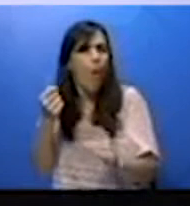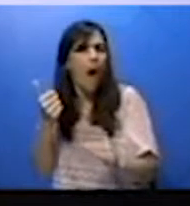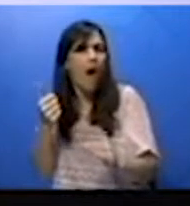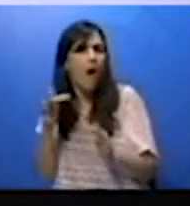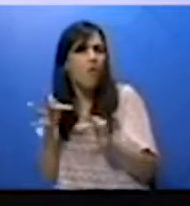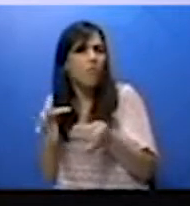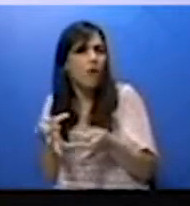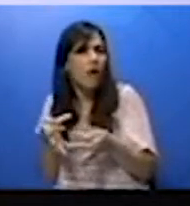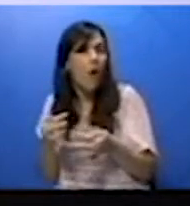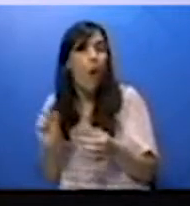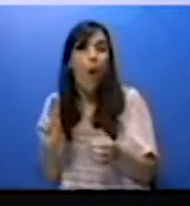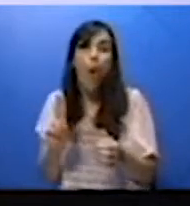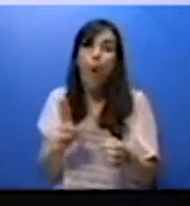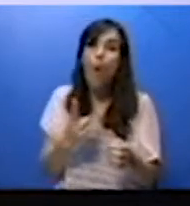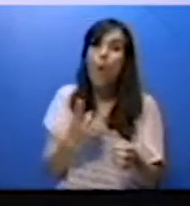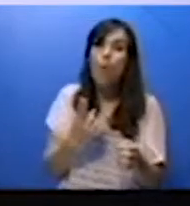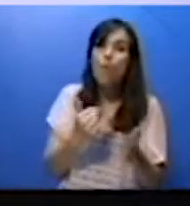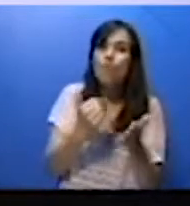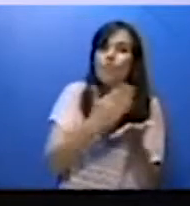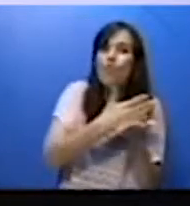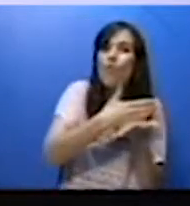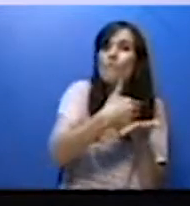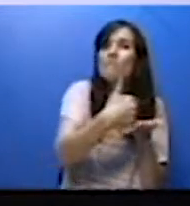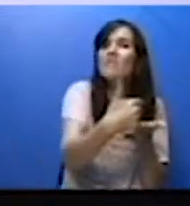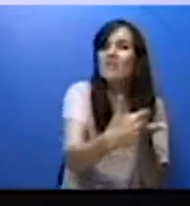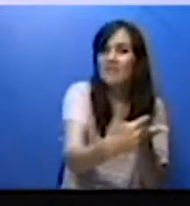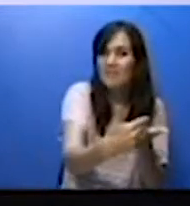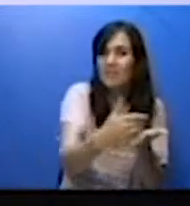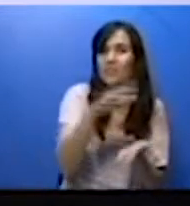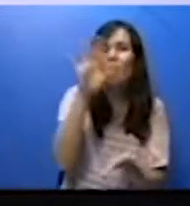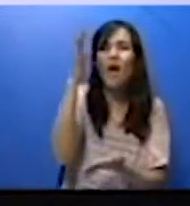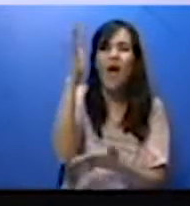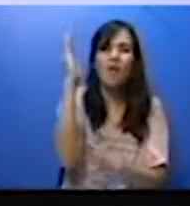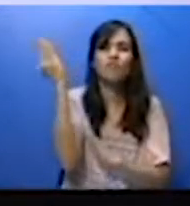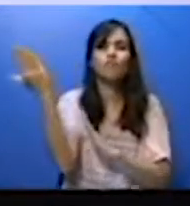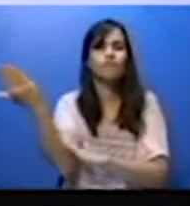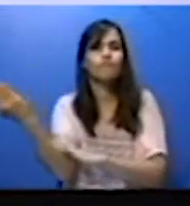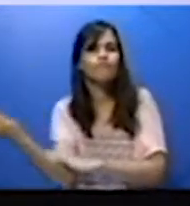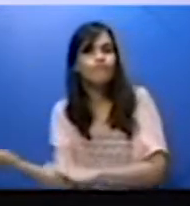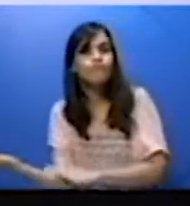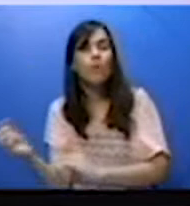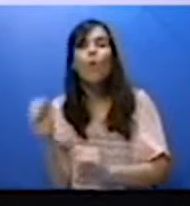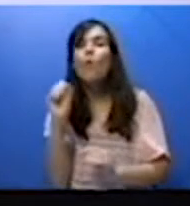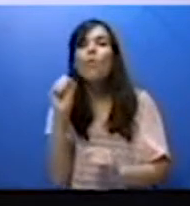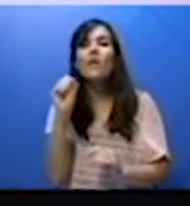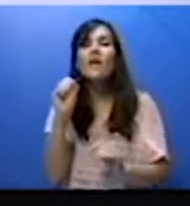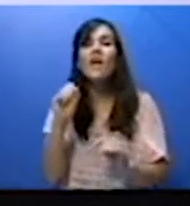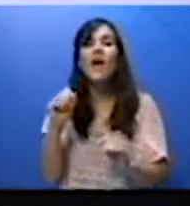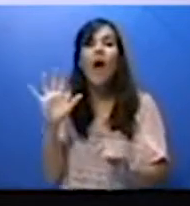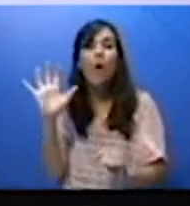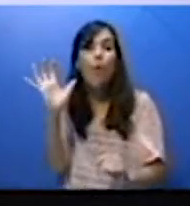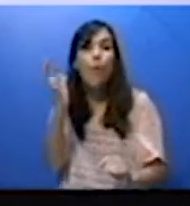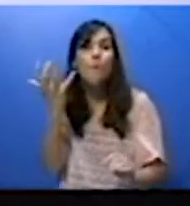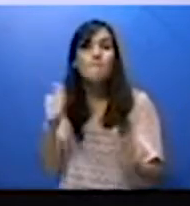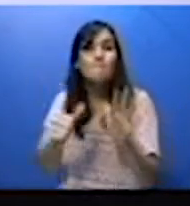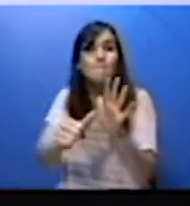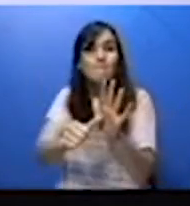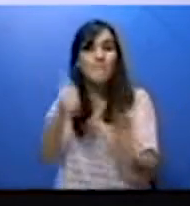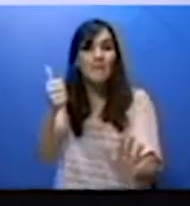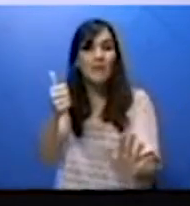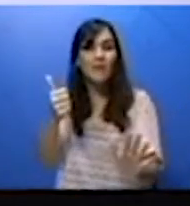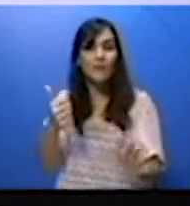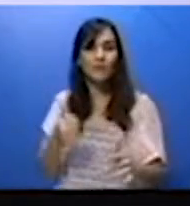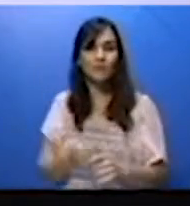começo da construção aqui então eu só quero saber um fato o que que aconteceu o primeiro